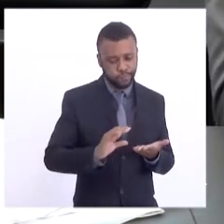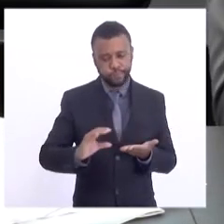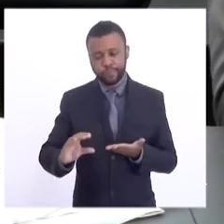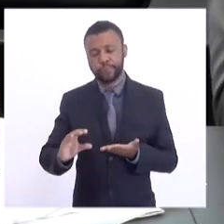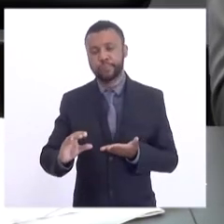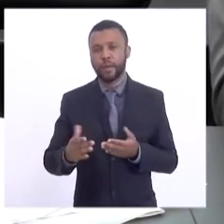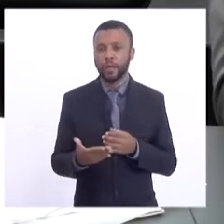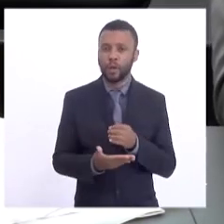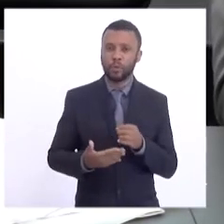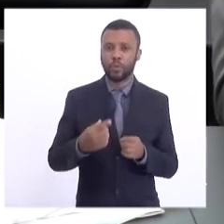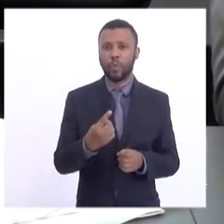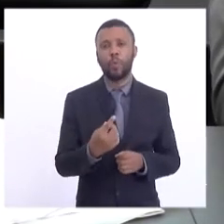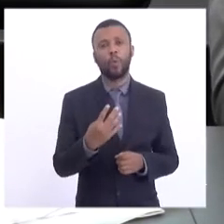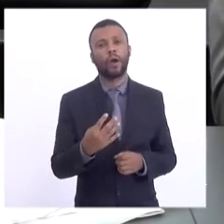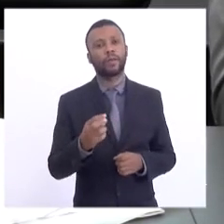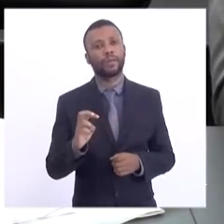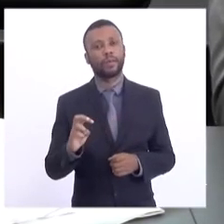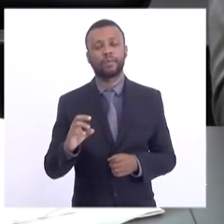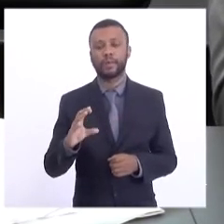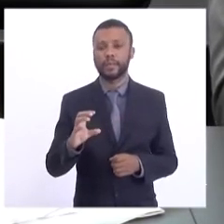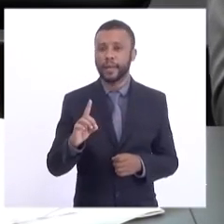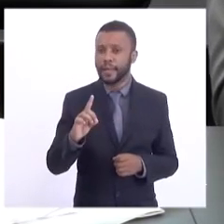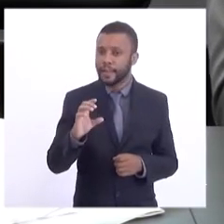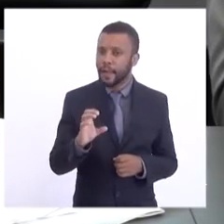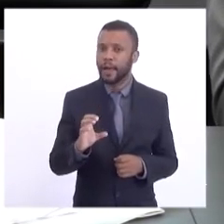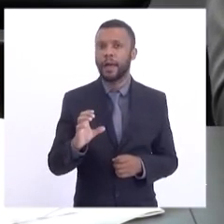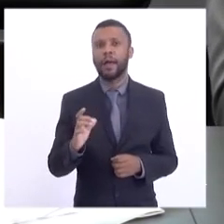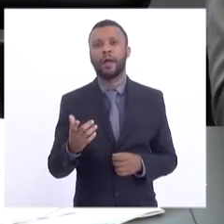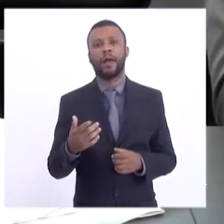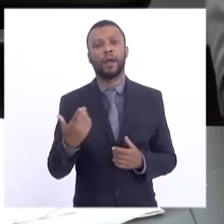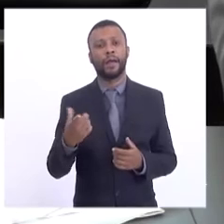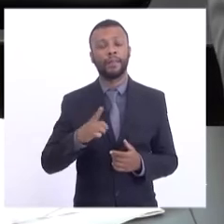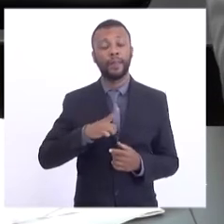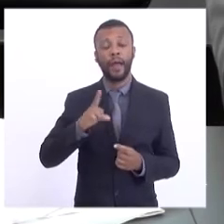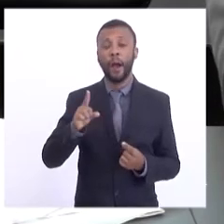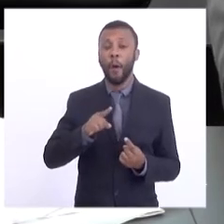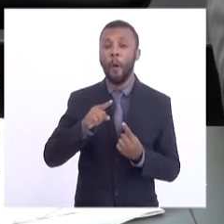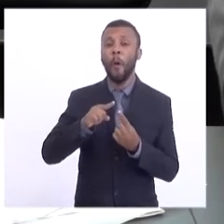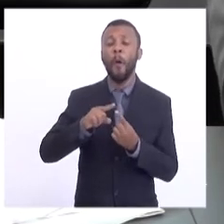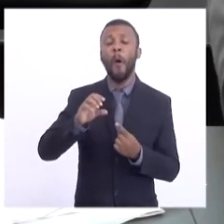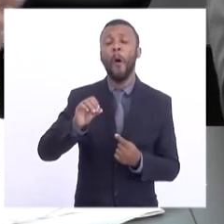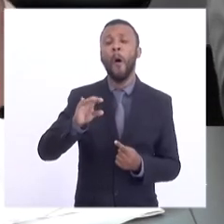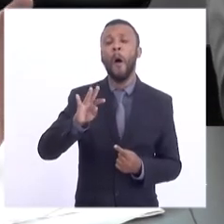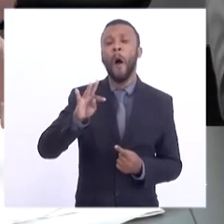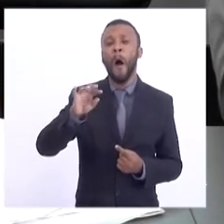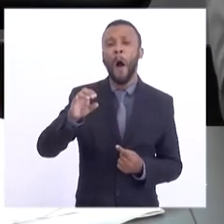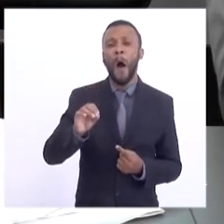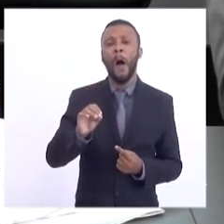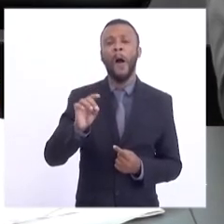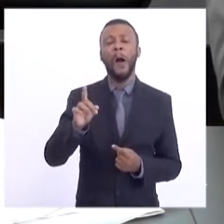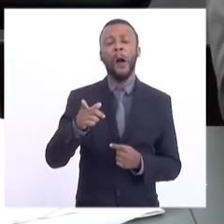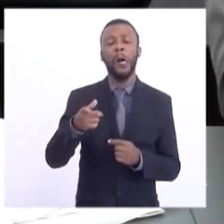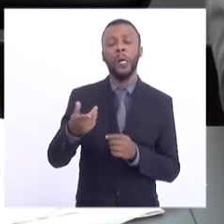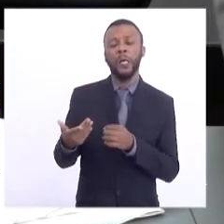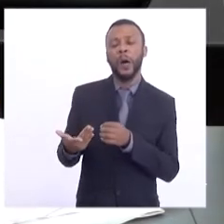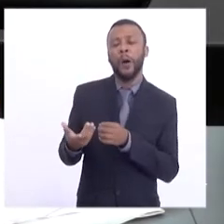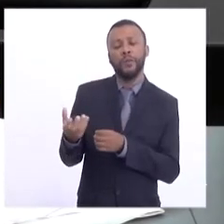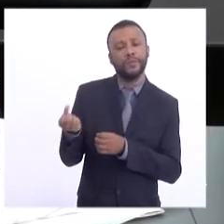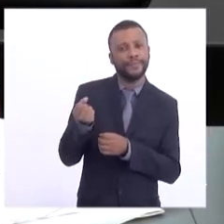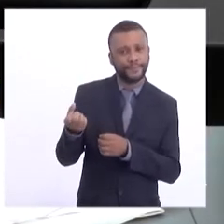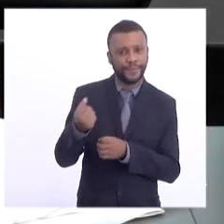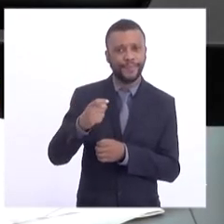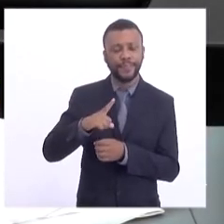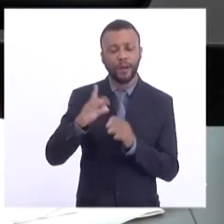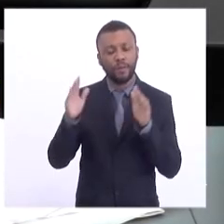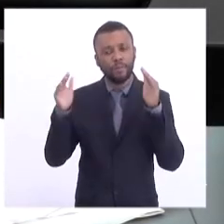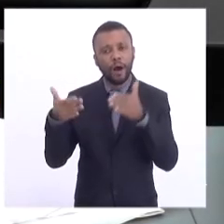145 CEDAE e você mais puro pelo objeto do fundo ser mais relacionado as despesas de